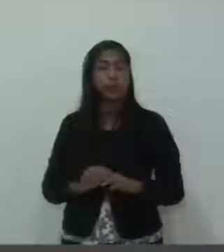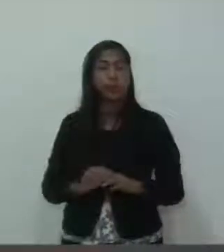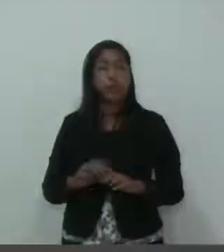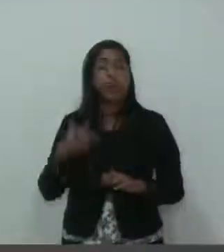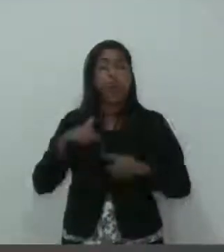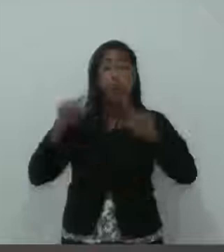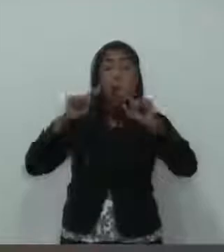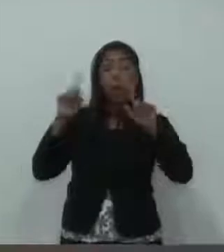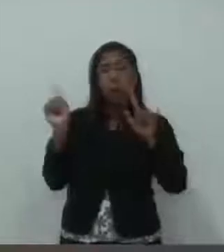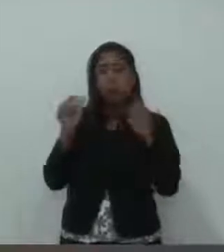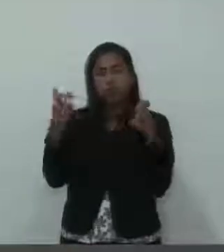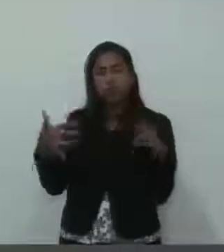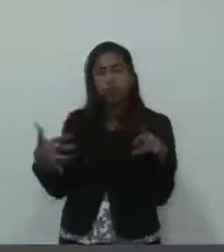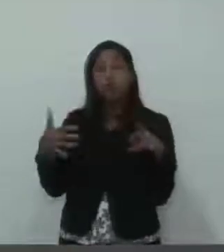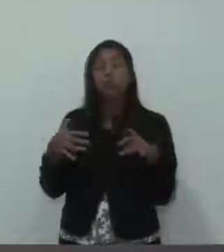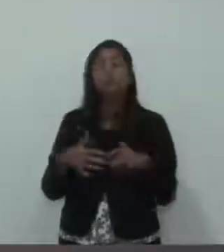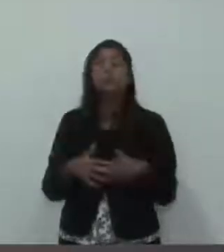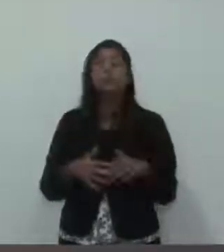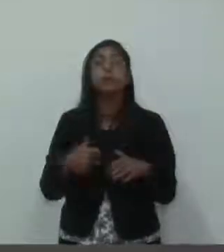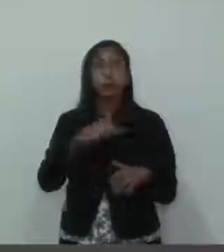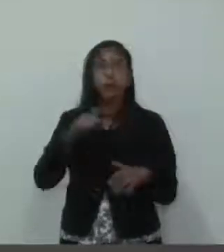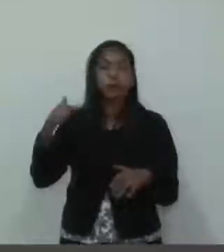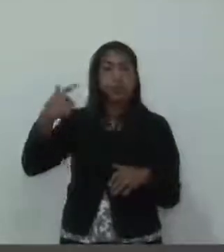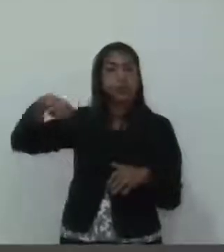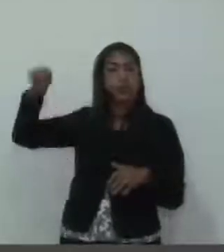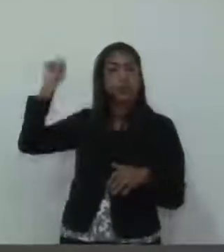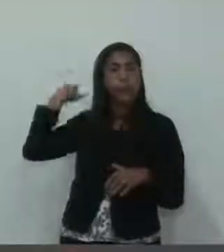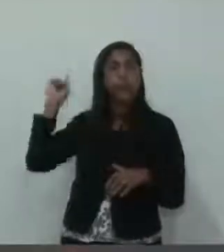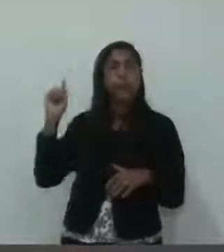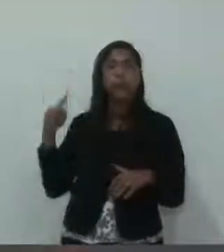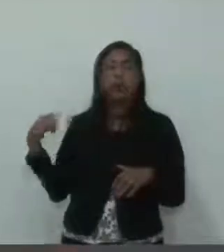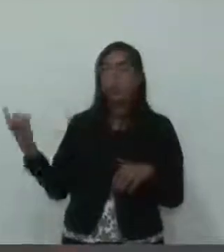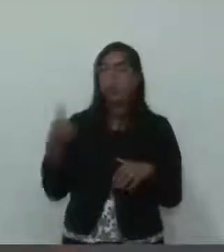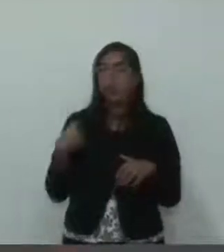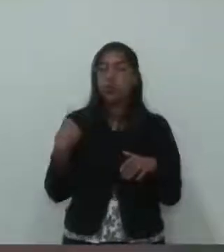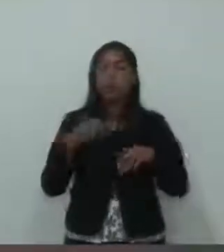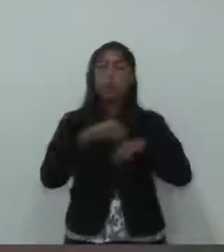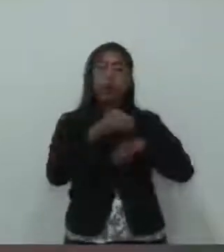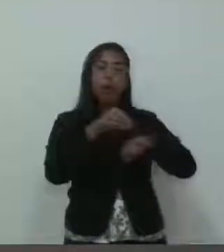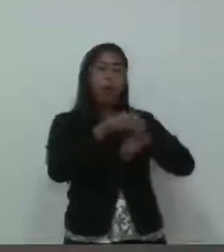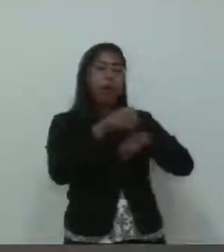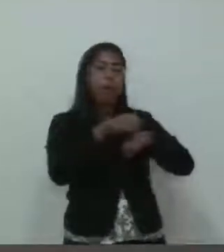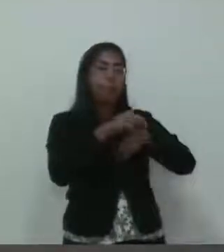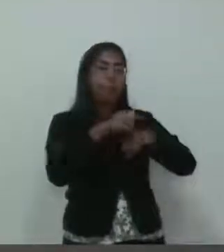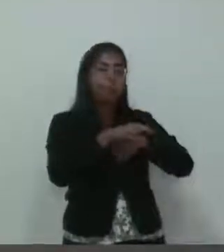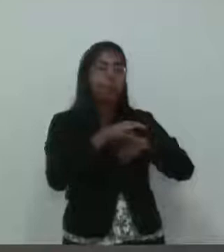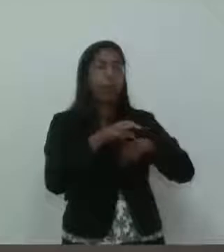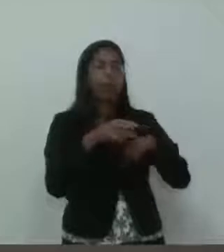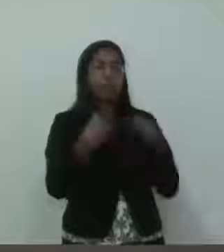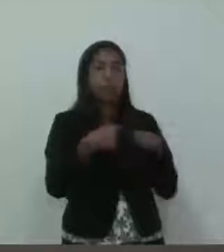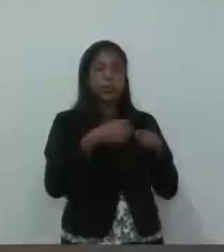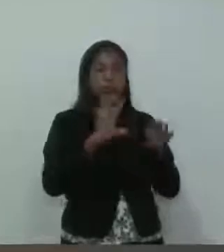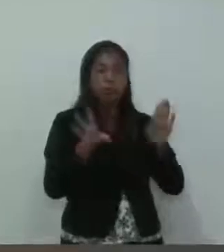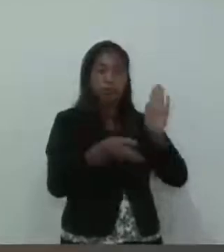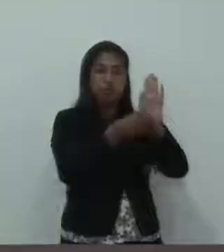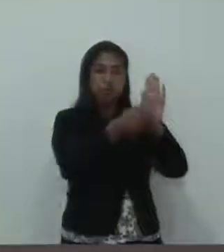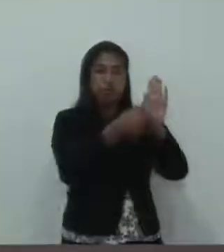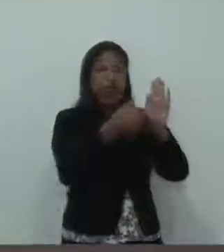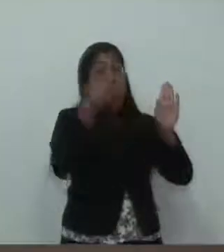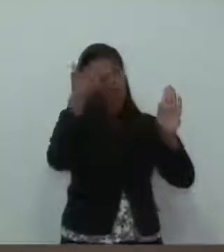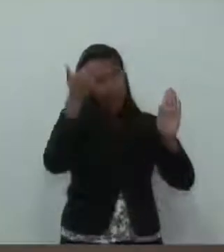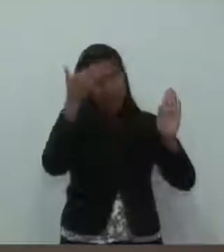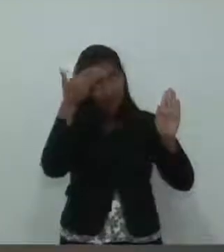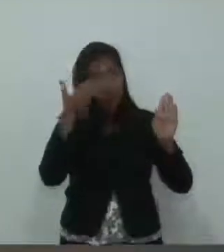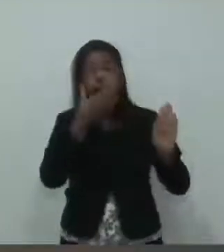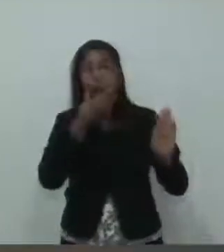contando para vocês, não é? Para a gente poder colocar as propostas de um dos grupos que se mobilizou, e aqui, de novo, agradecimento especial ao